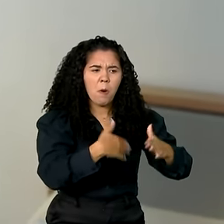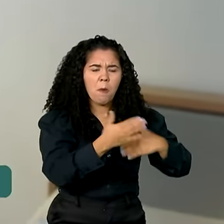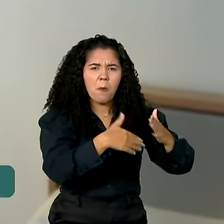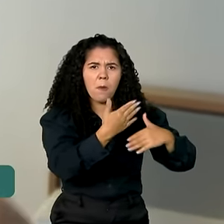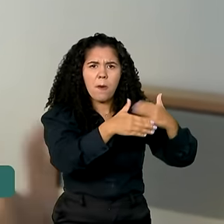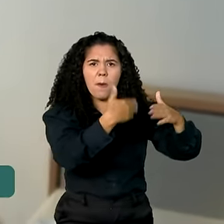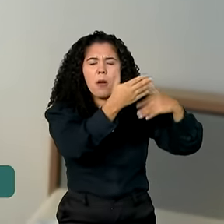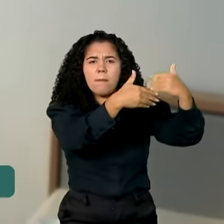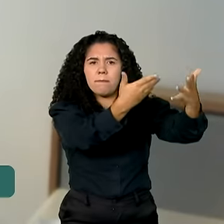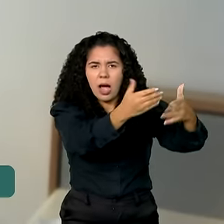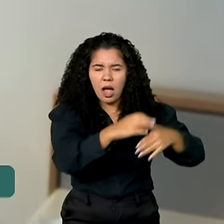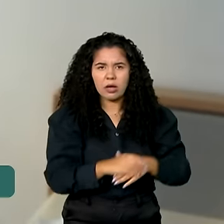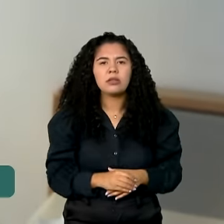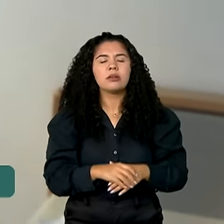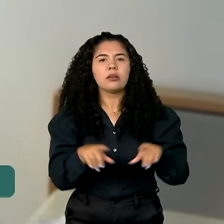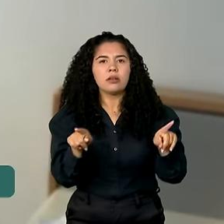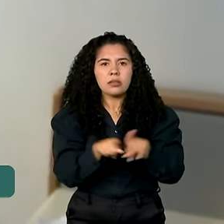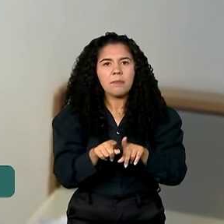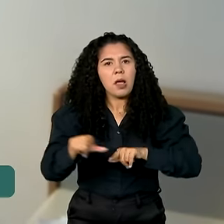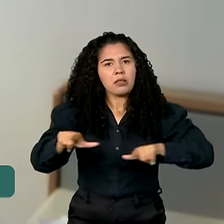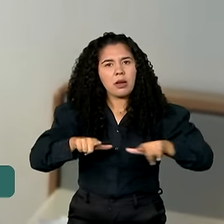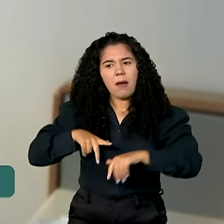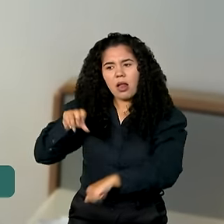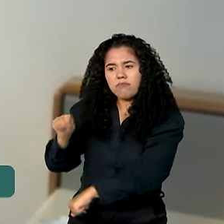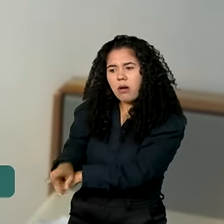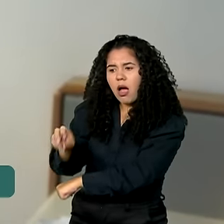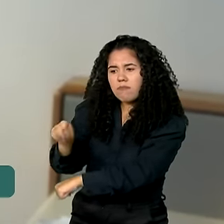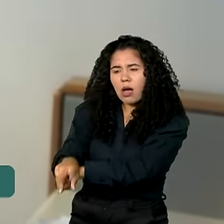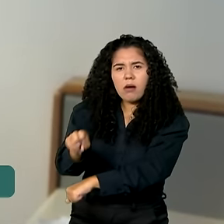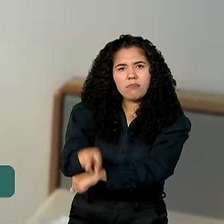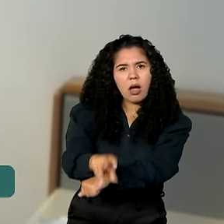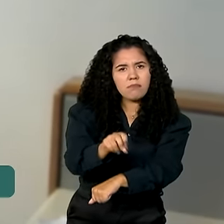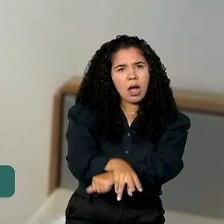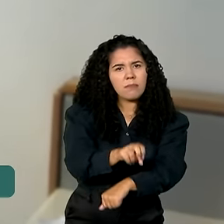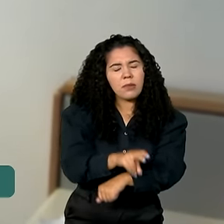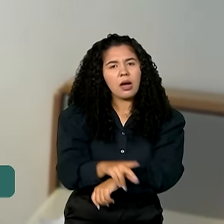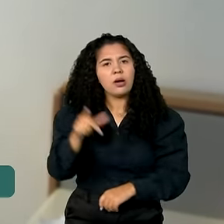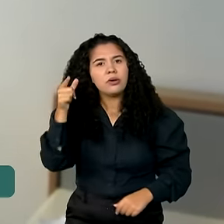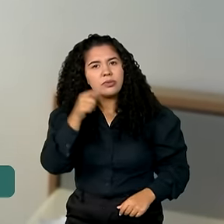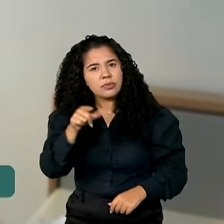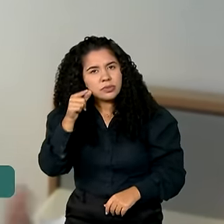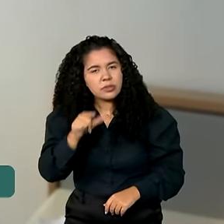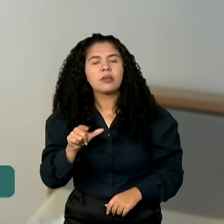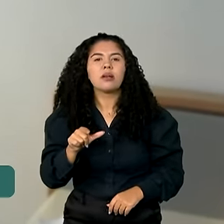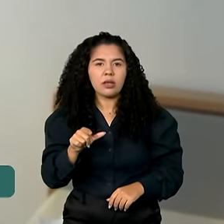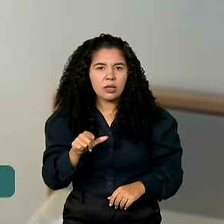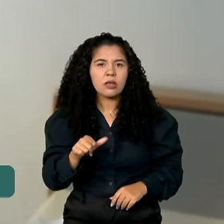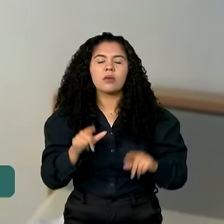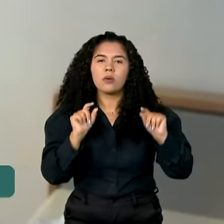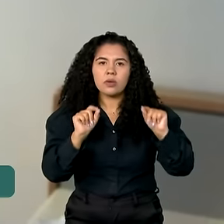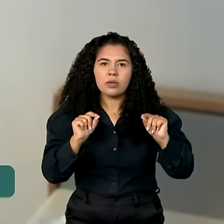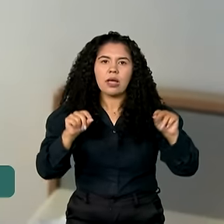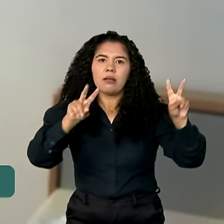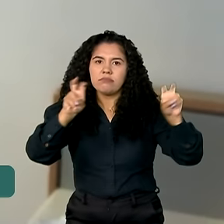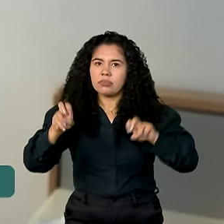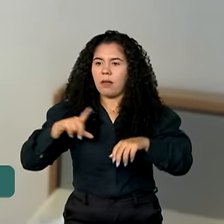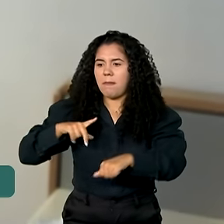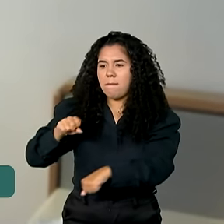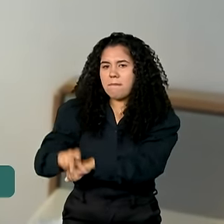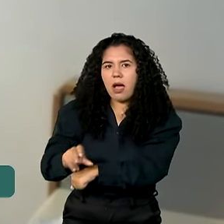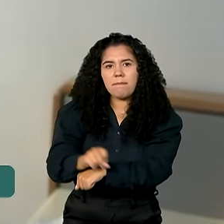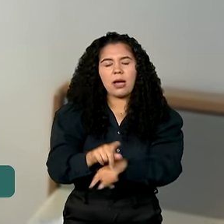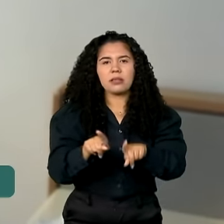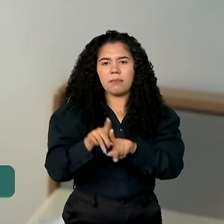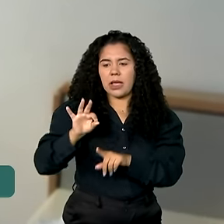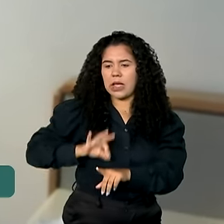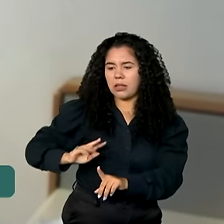vem tanto para o próprio mercado de trabalho, que já vinha em recuperação desde do ano passado, com alta do emprego, com alta dos rendimentos,